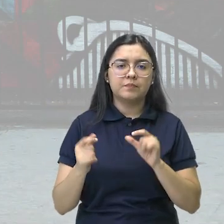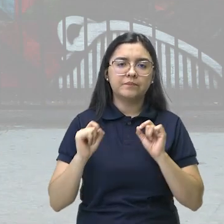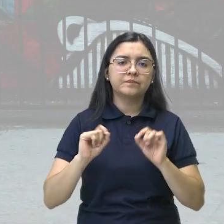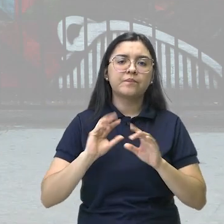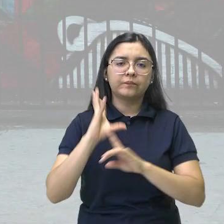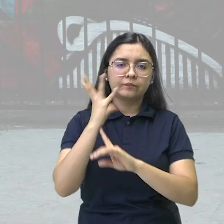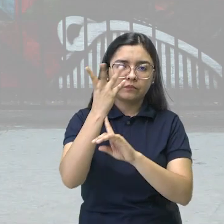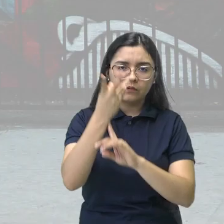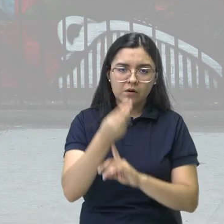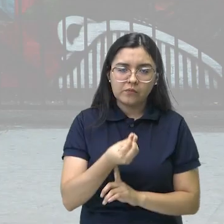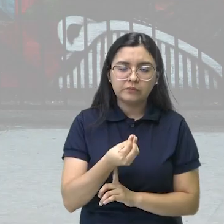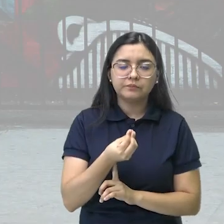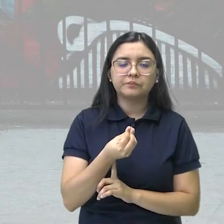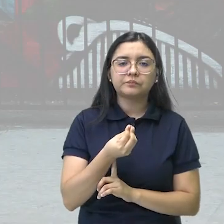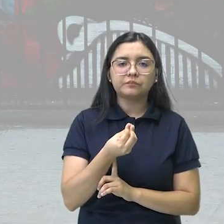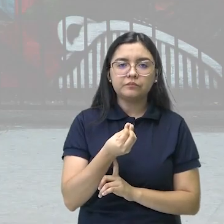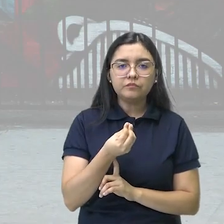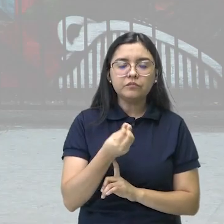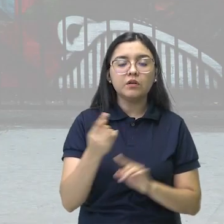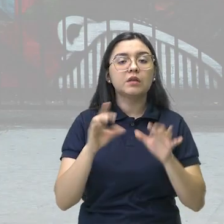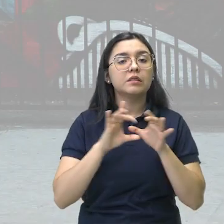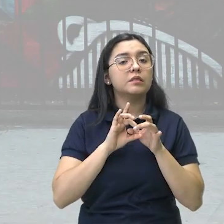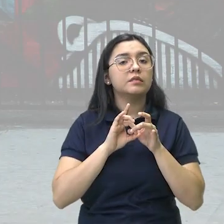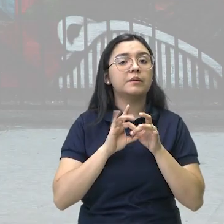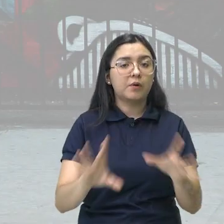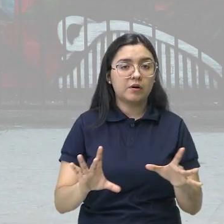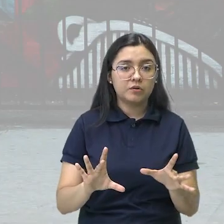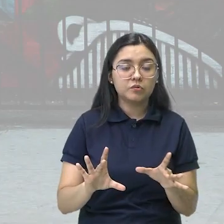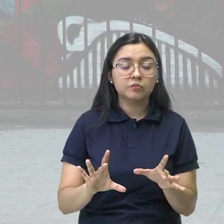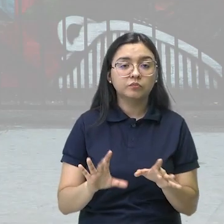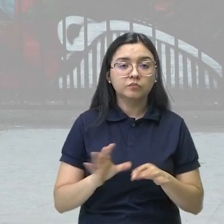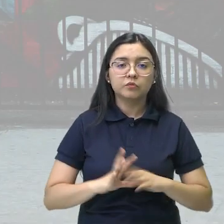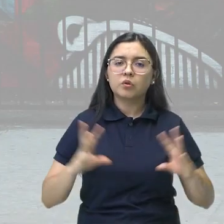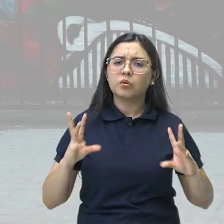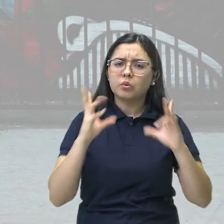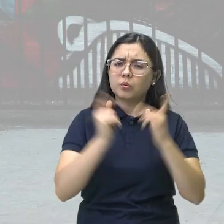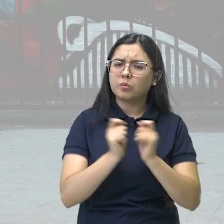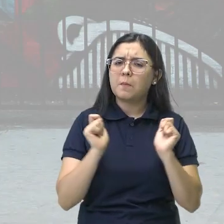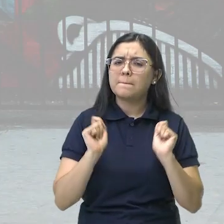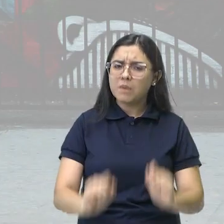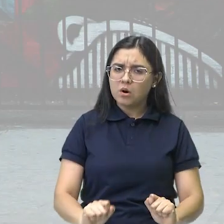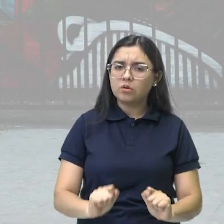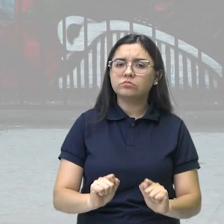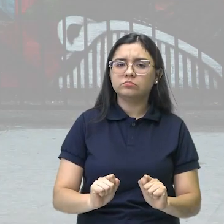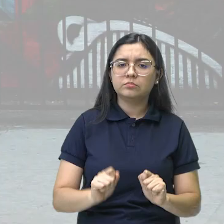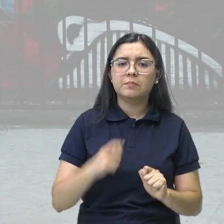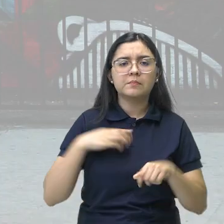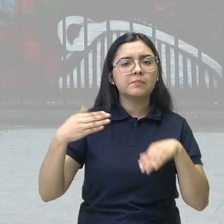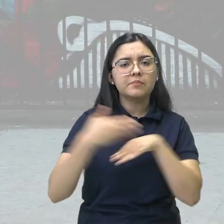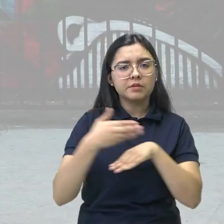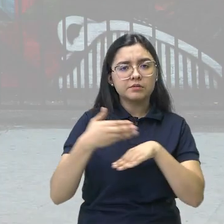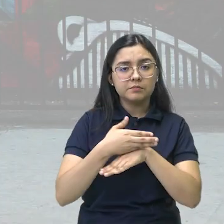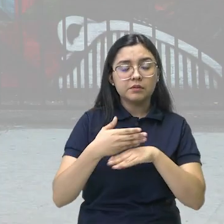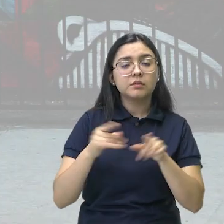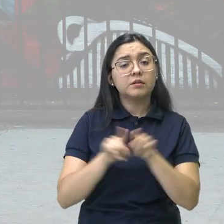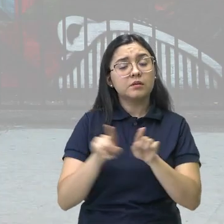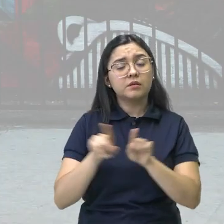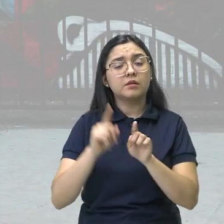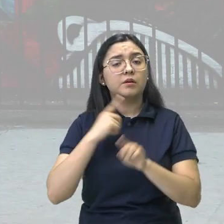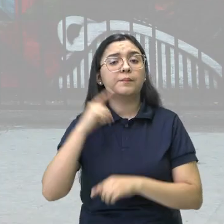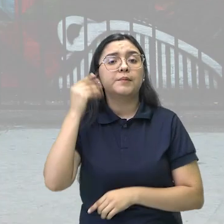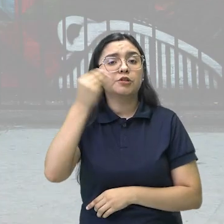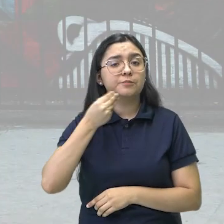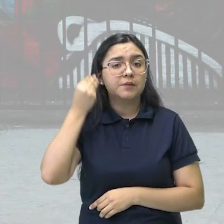tradicional de arte. Ele é democrático, ou seja, todos podem participar, todos podem